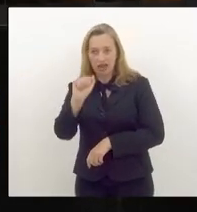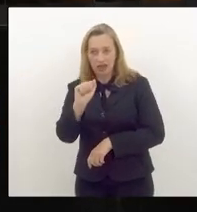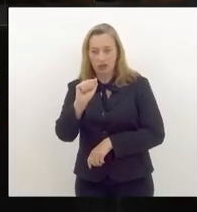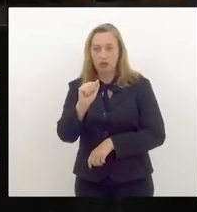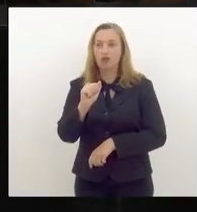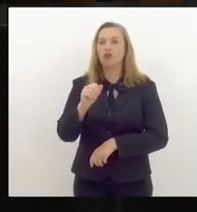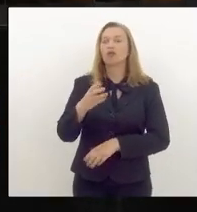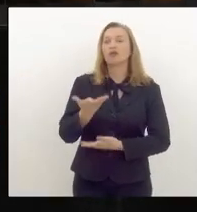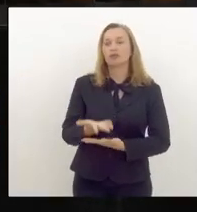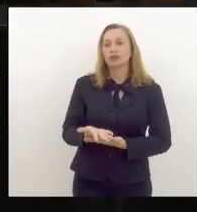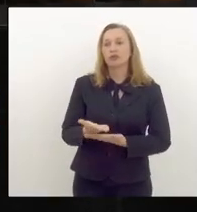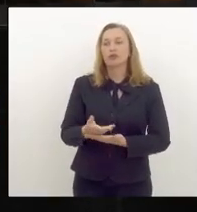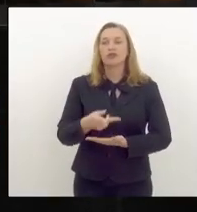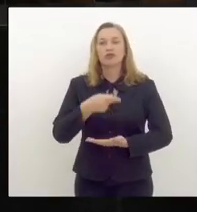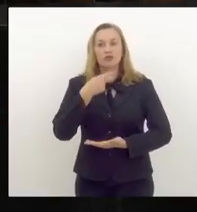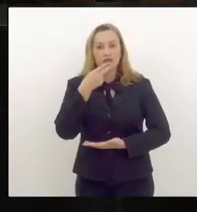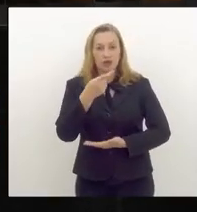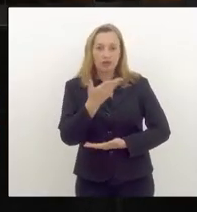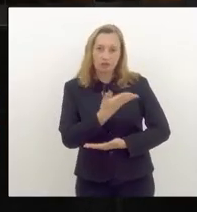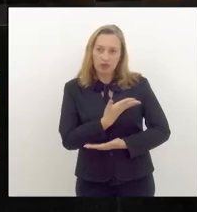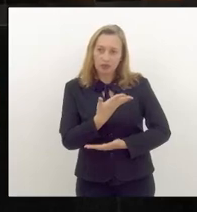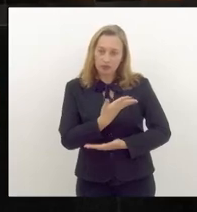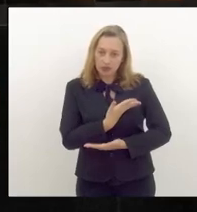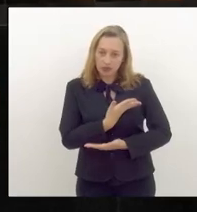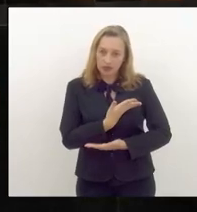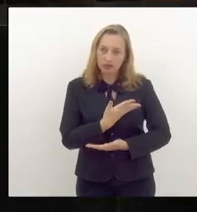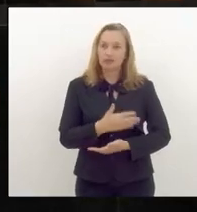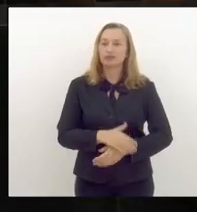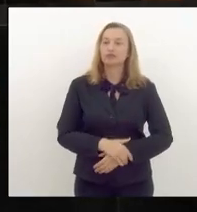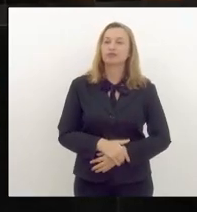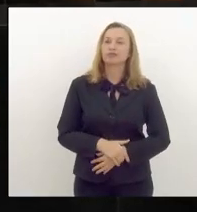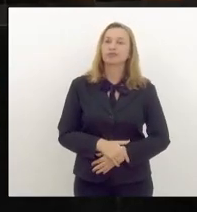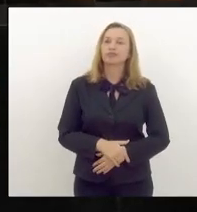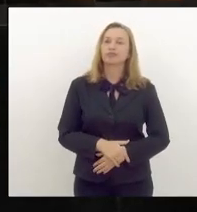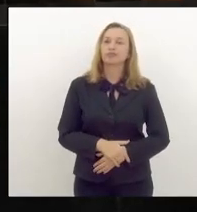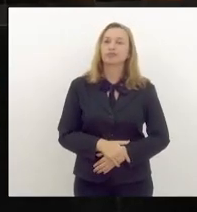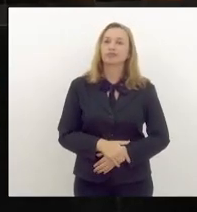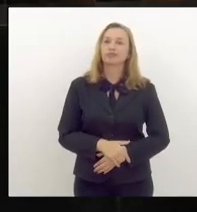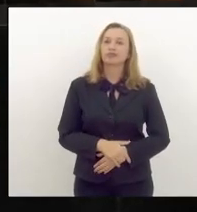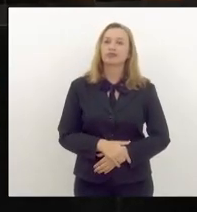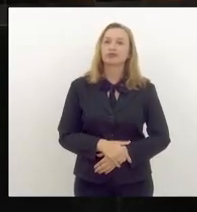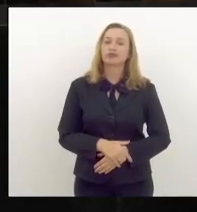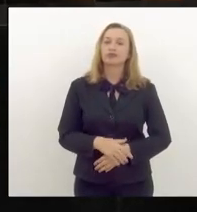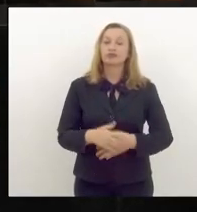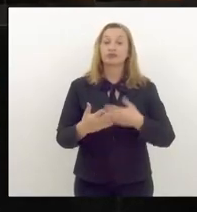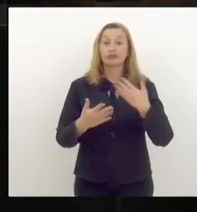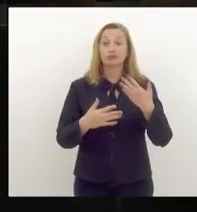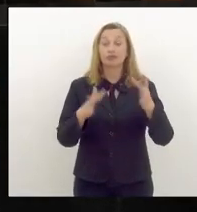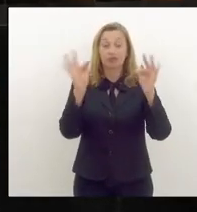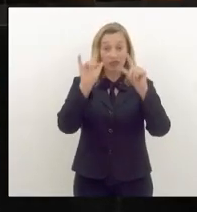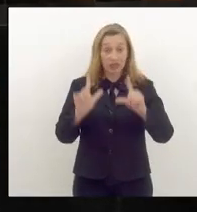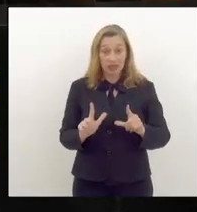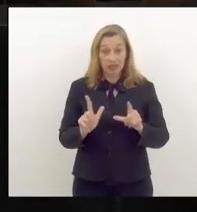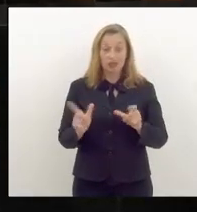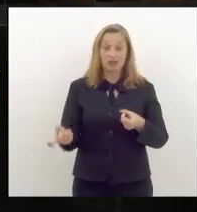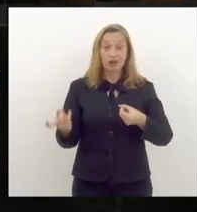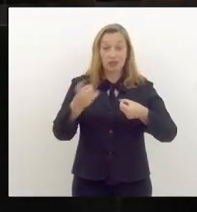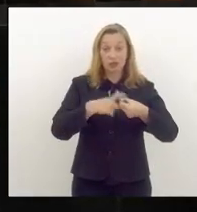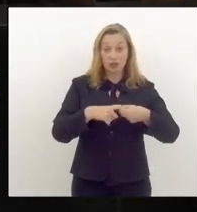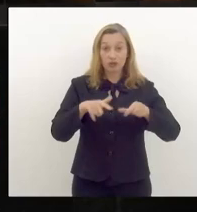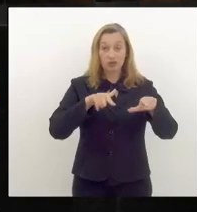excelência que estava aqui saudoso do exercício da atividade parlamentar